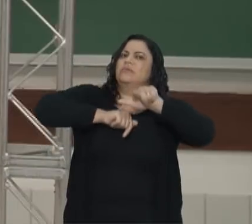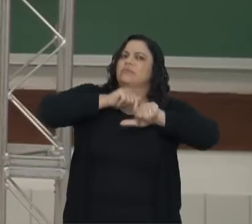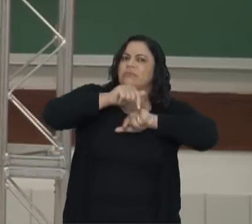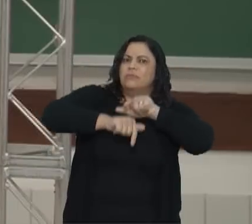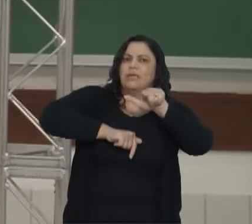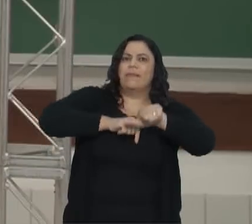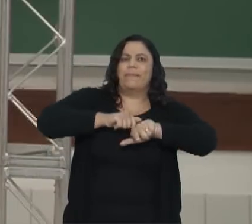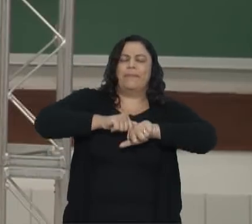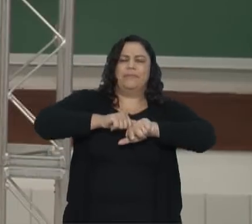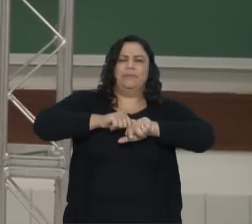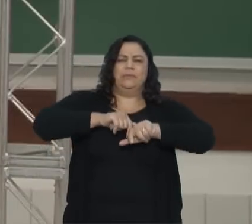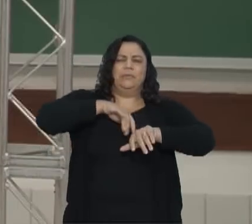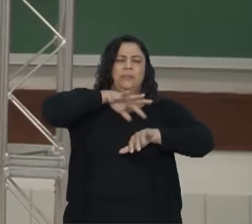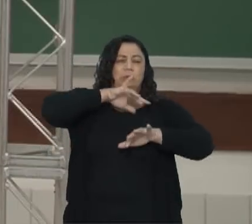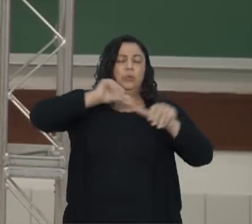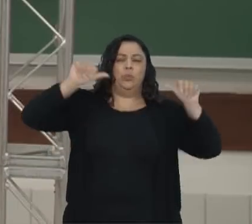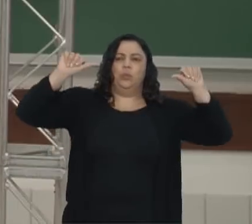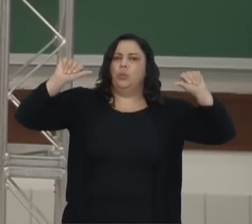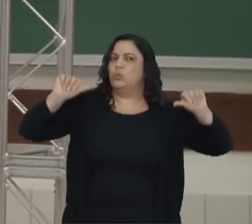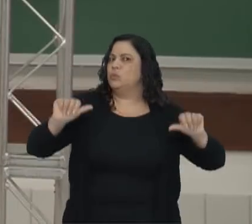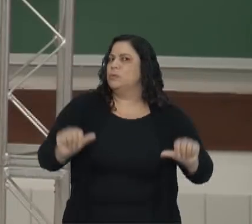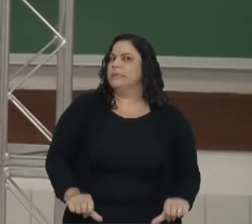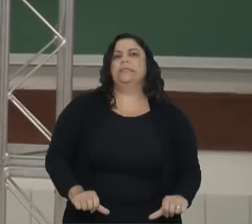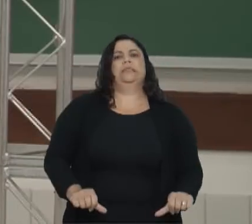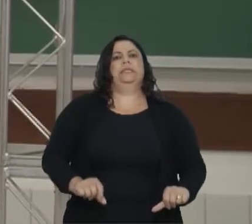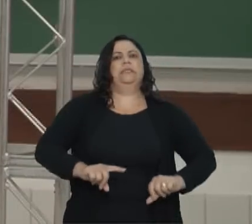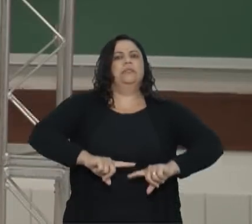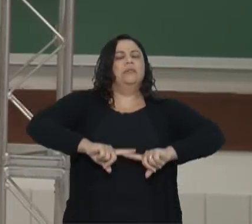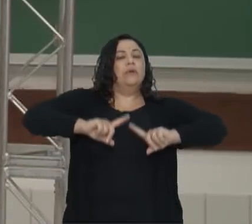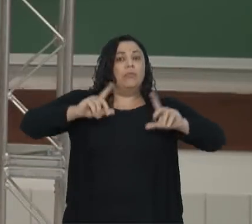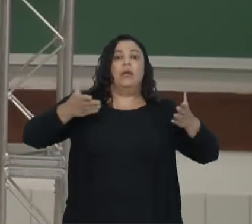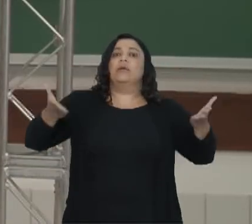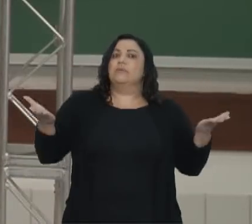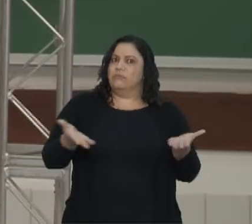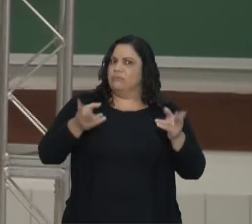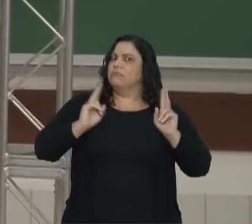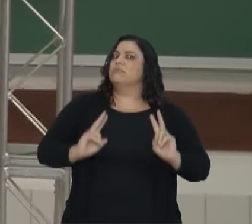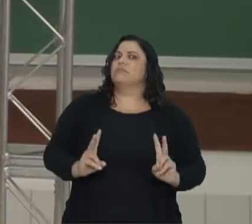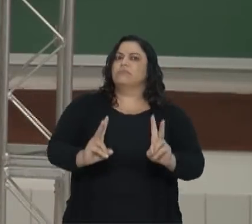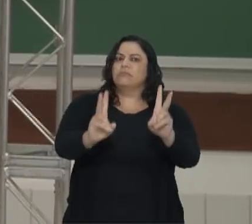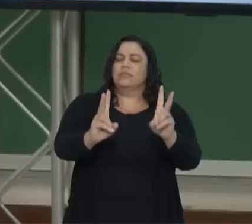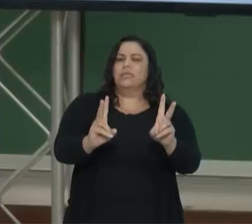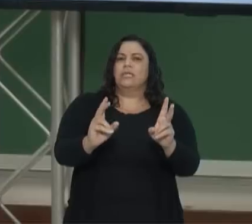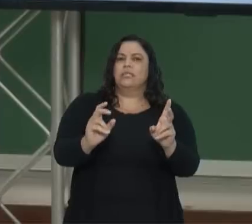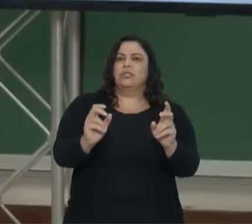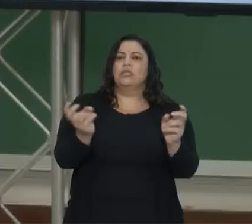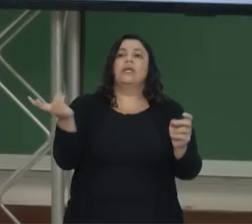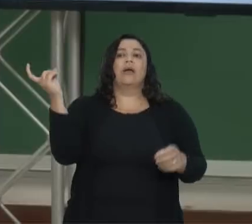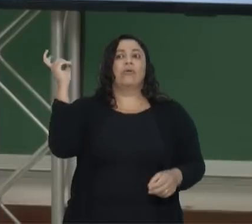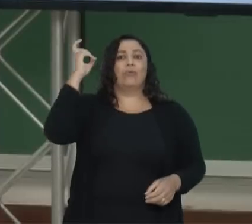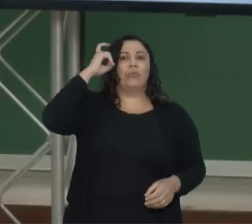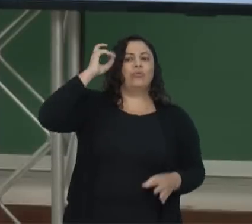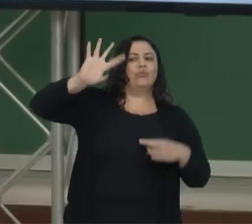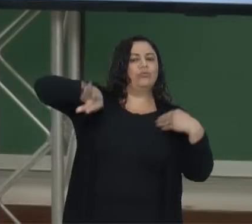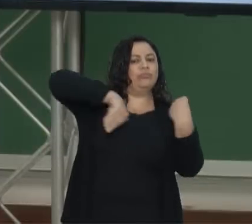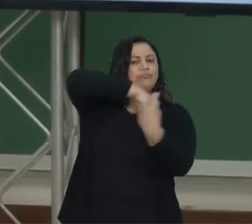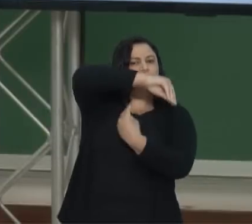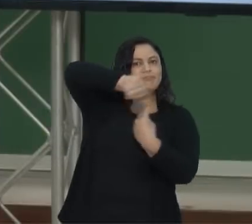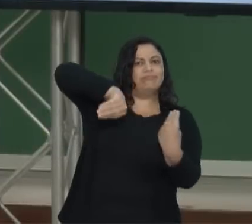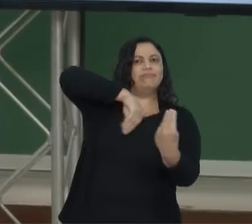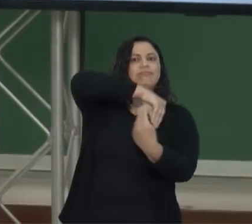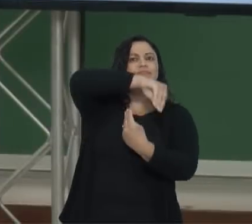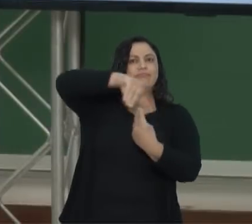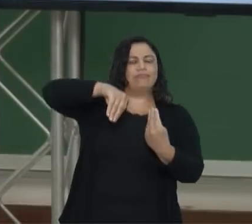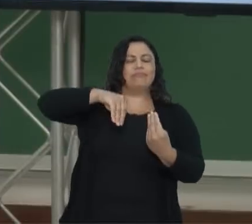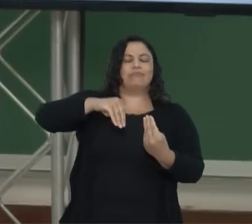né, terríveis, por assim dizer, ainda assim nós temos a contribuição cultural desses povos, né?